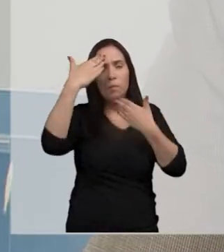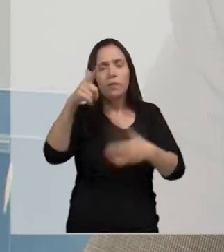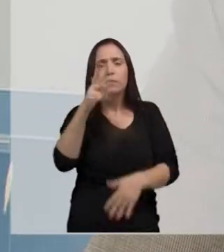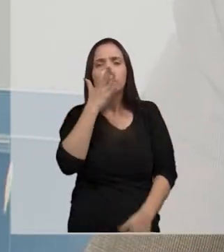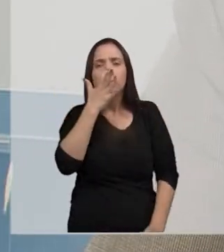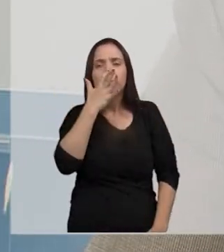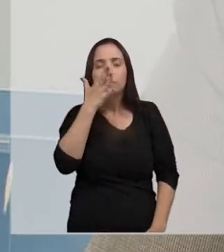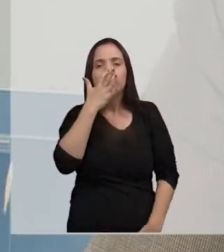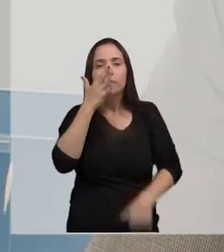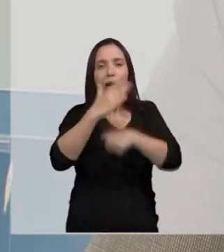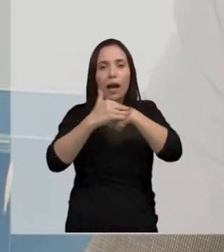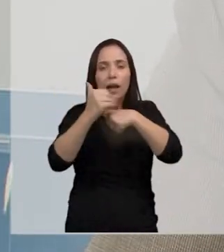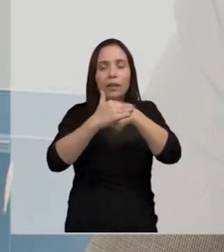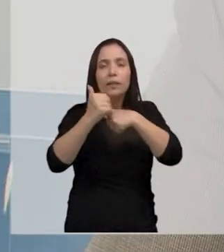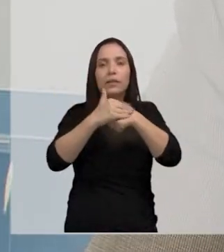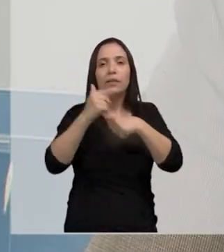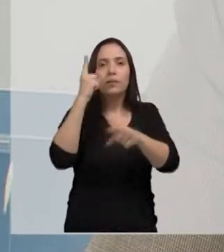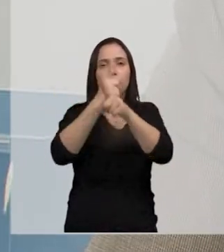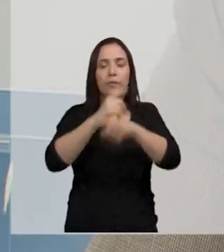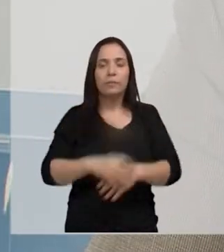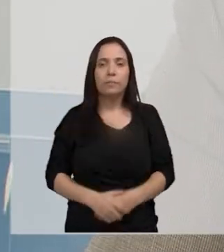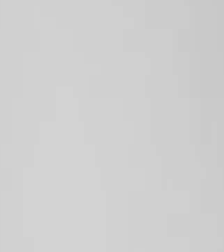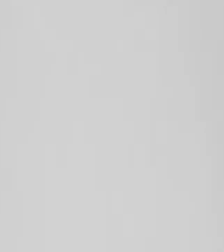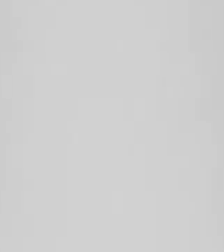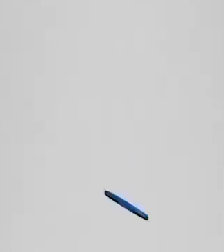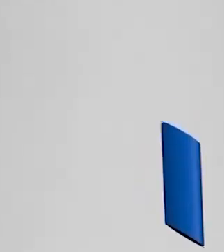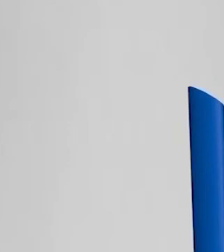Obrigado pelo carinho, obrigado pela audiência e até lá.